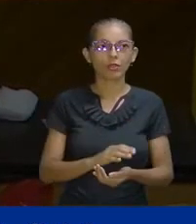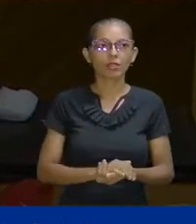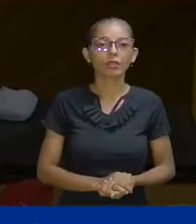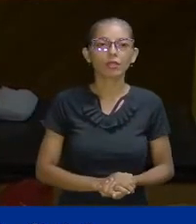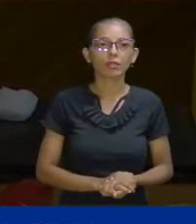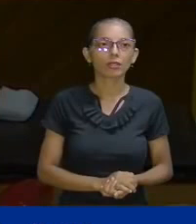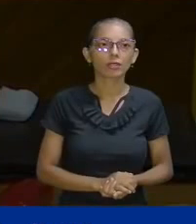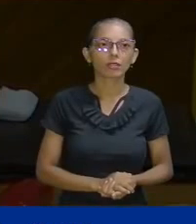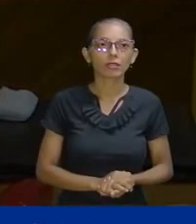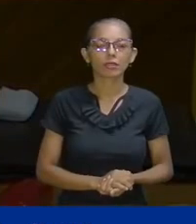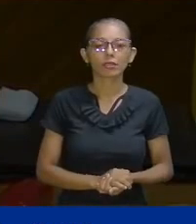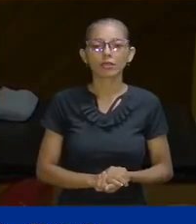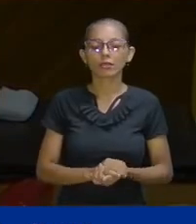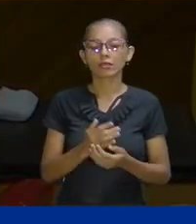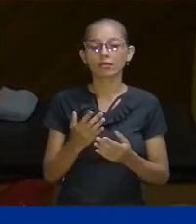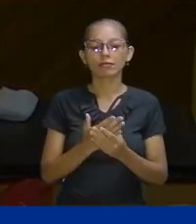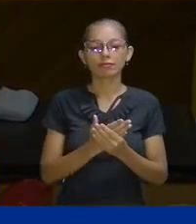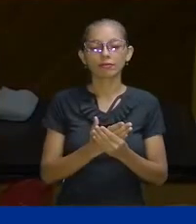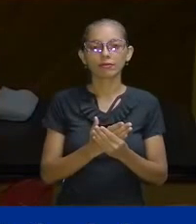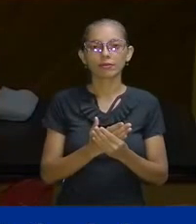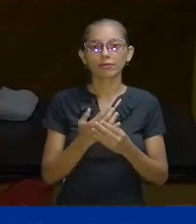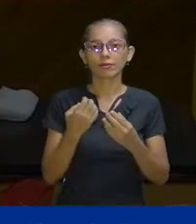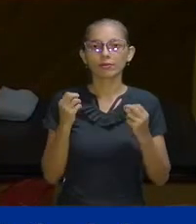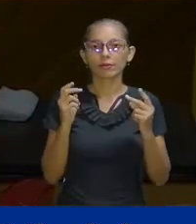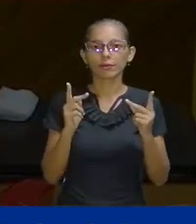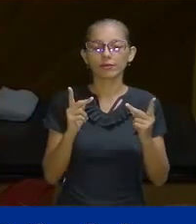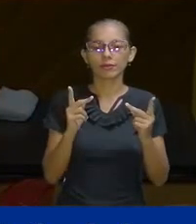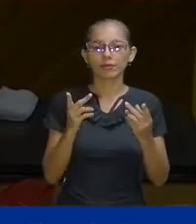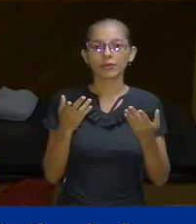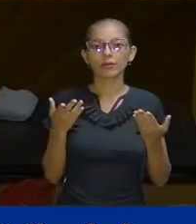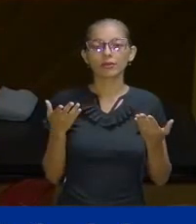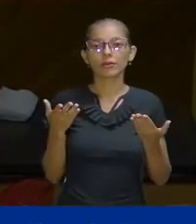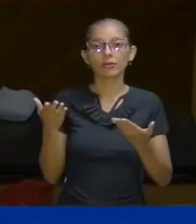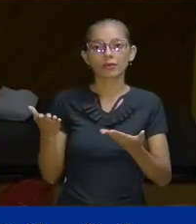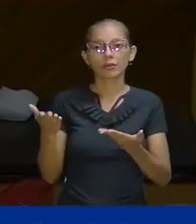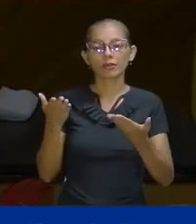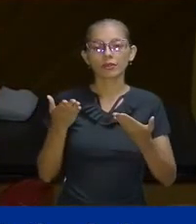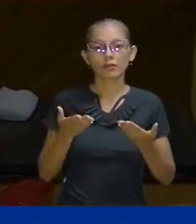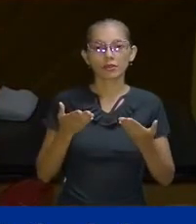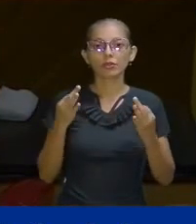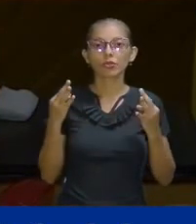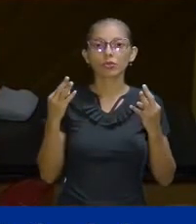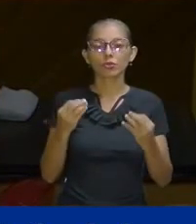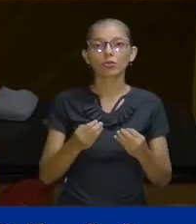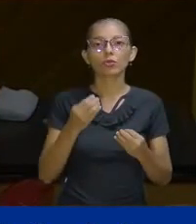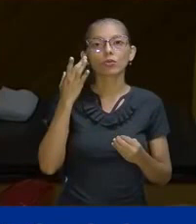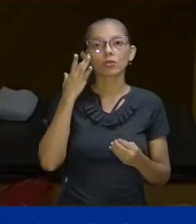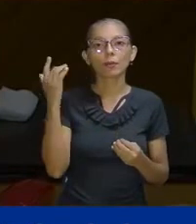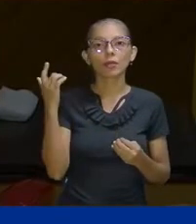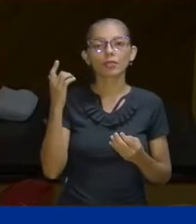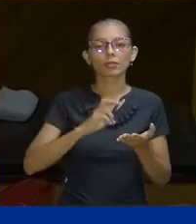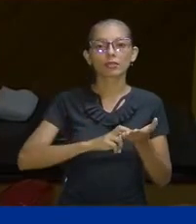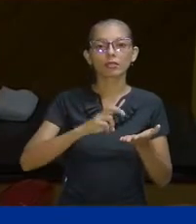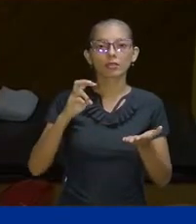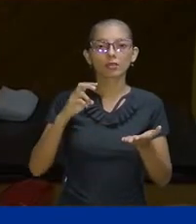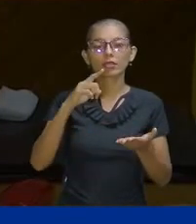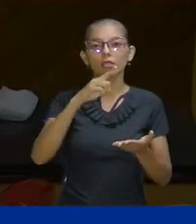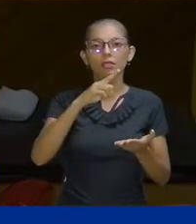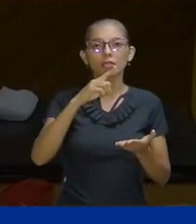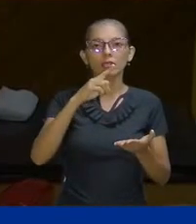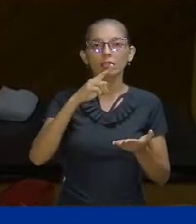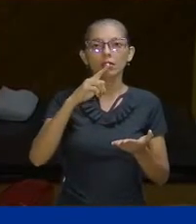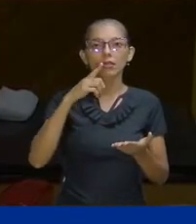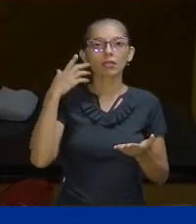processos judiciais. Então, eu convido todos a participar amanhã do evento dos quilombolas, que está